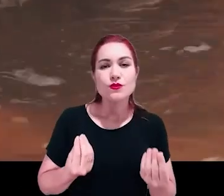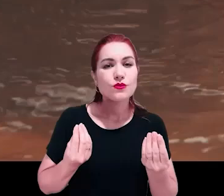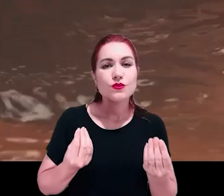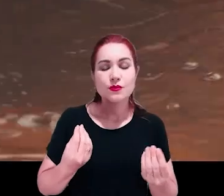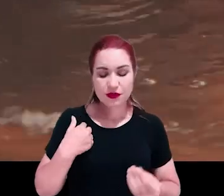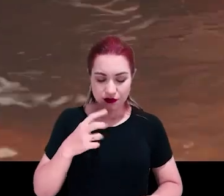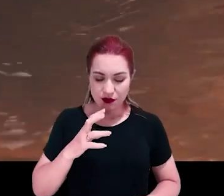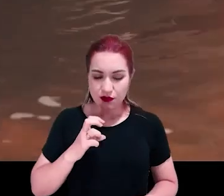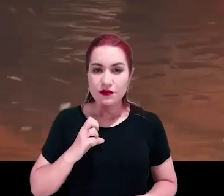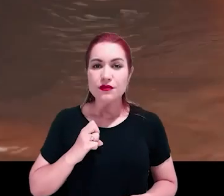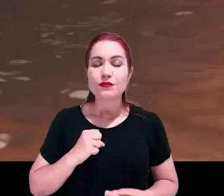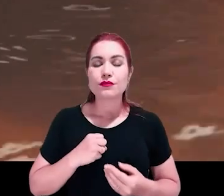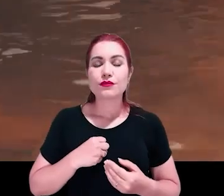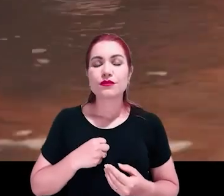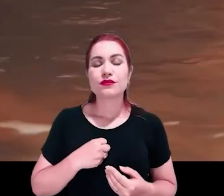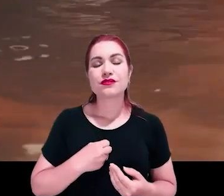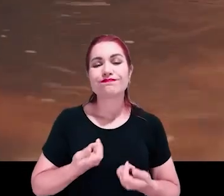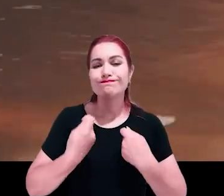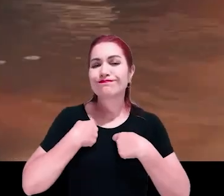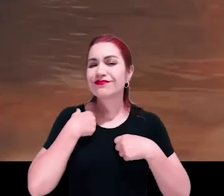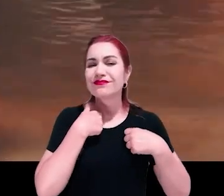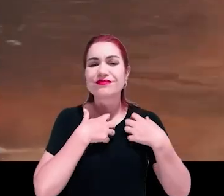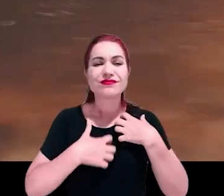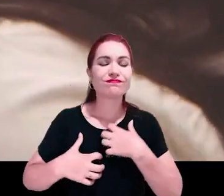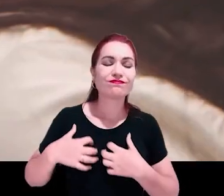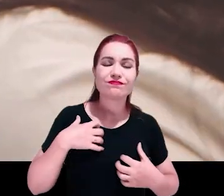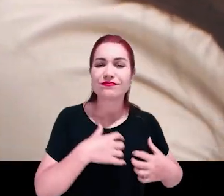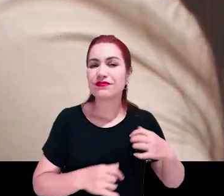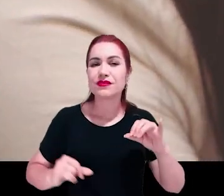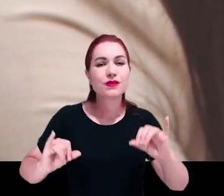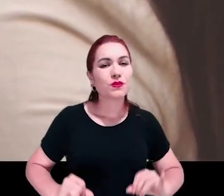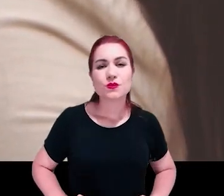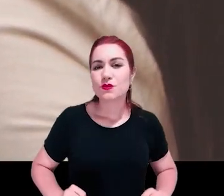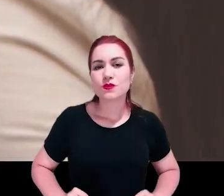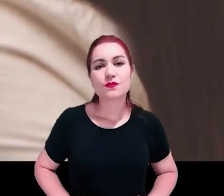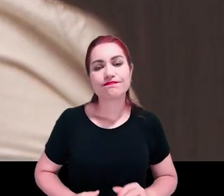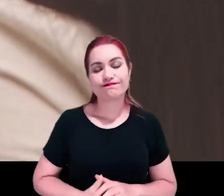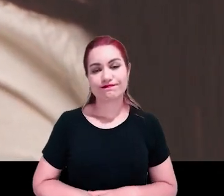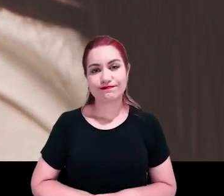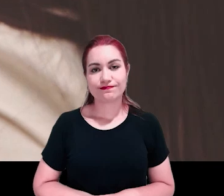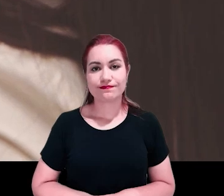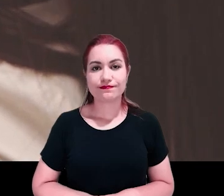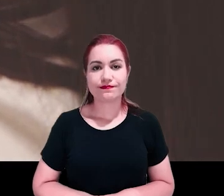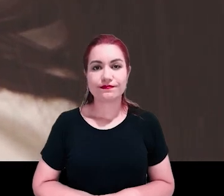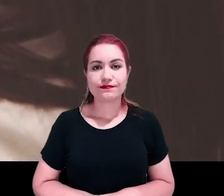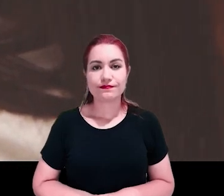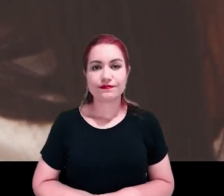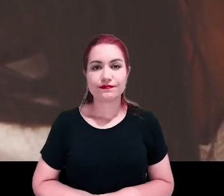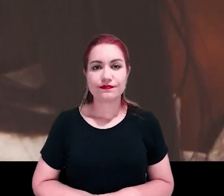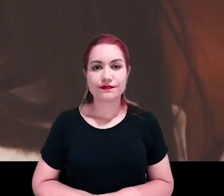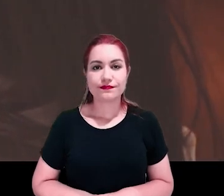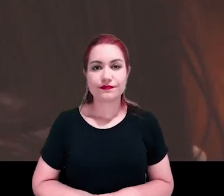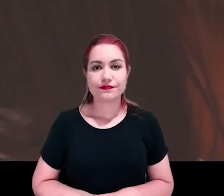o amor trazer tanto sofrimento? Lava o rosto. De olhos fechados, inclina a cabeça